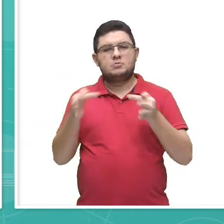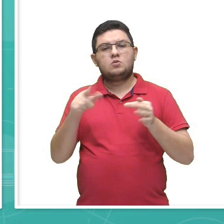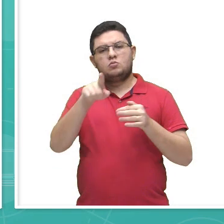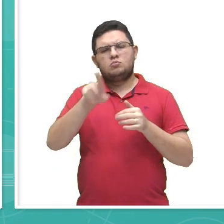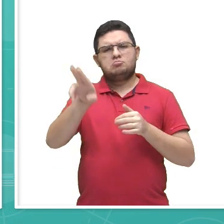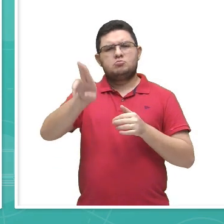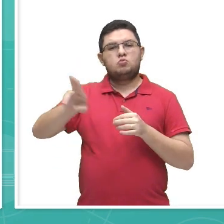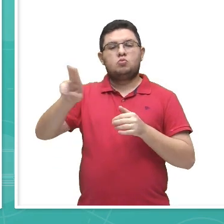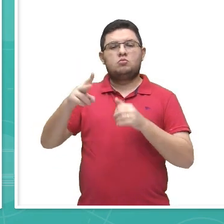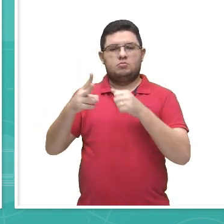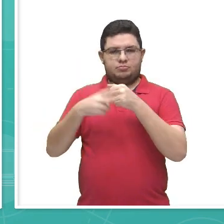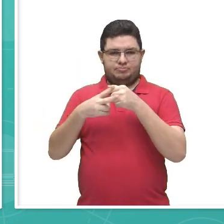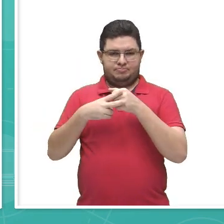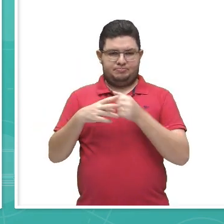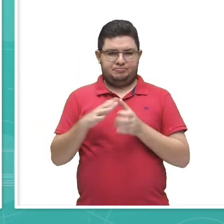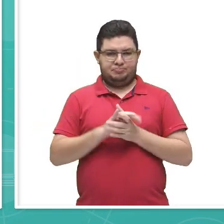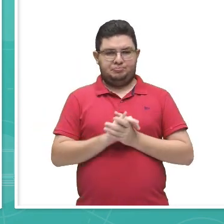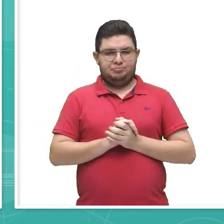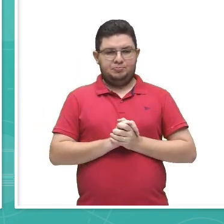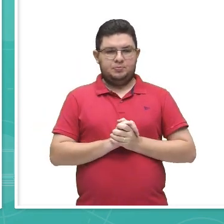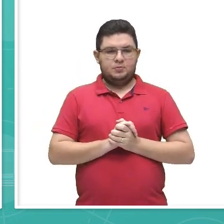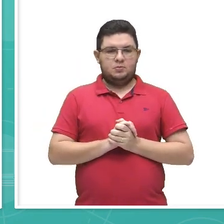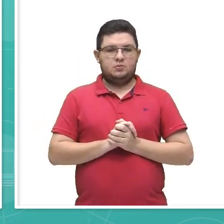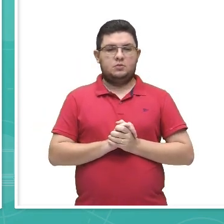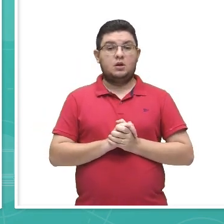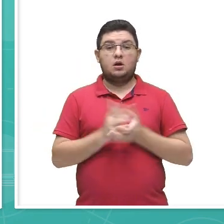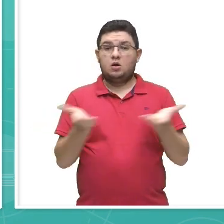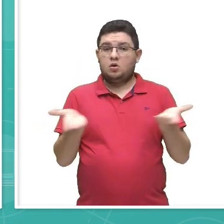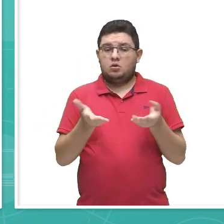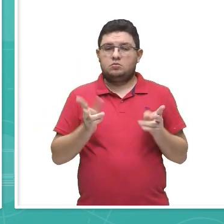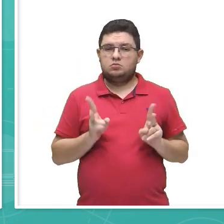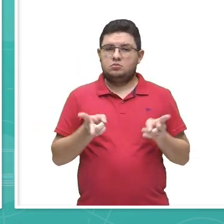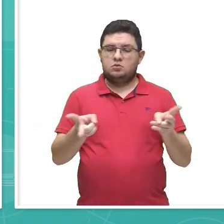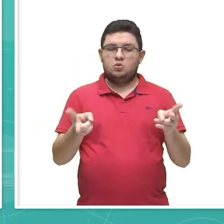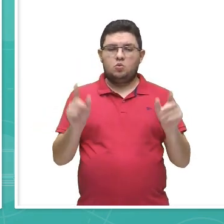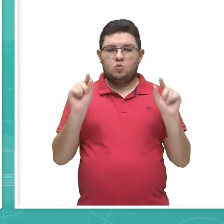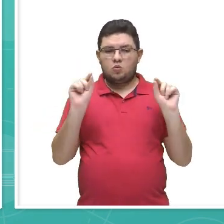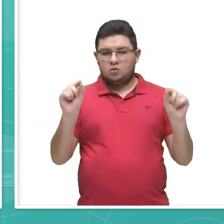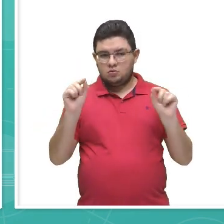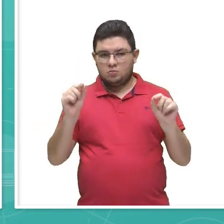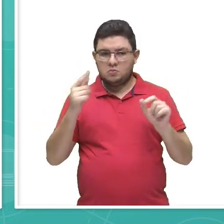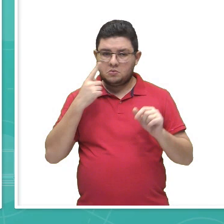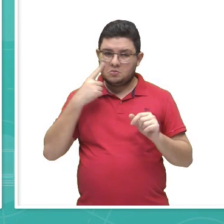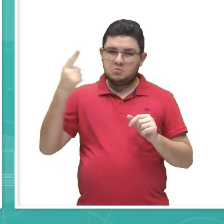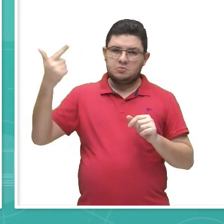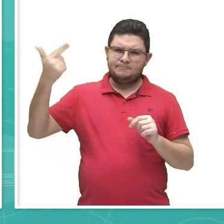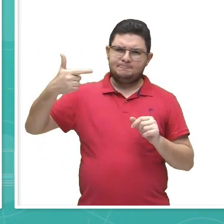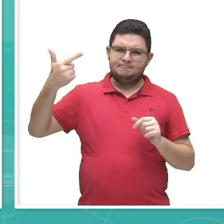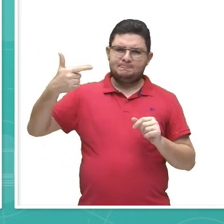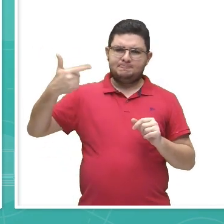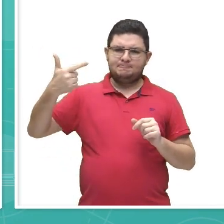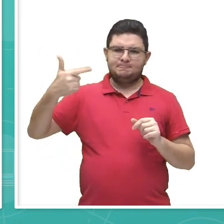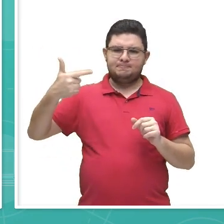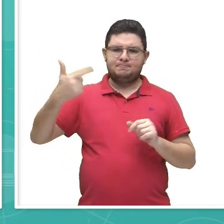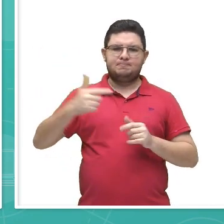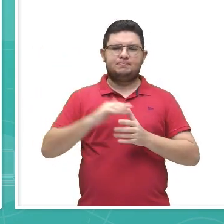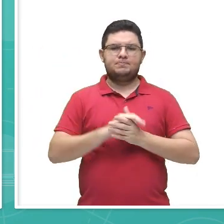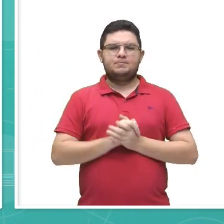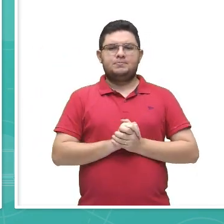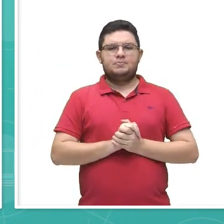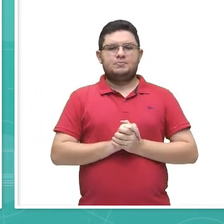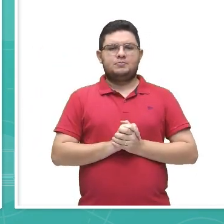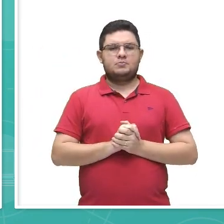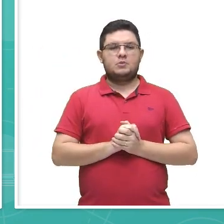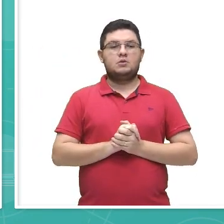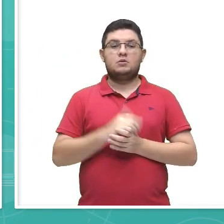verbo. E agora nós vamos dar continuidade, vamos para a questão number 2. Então, na